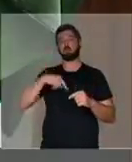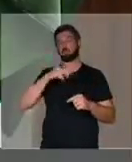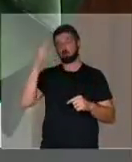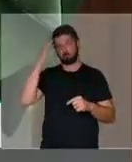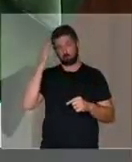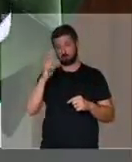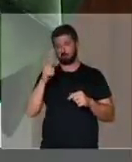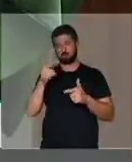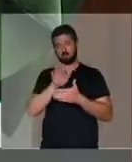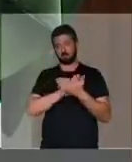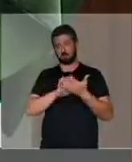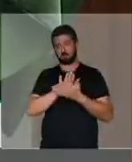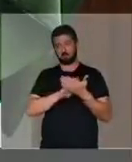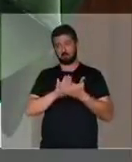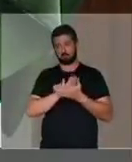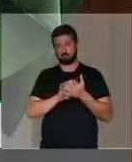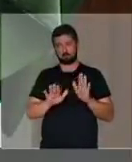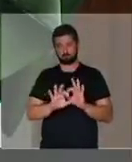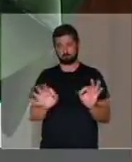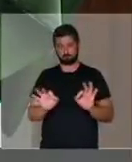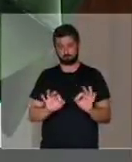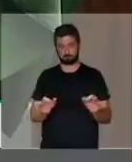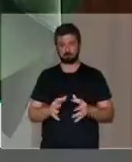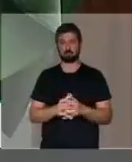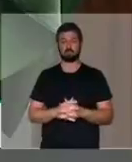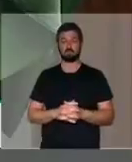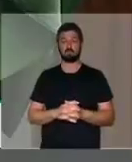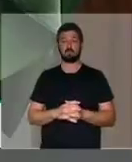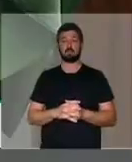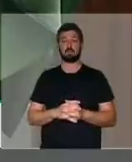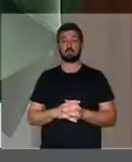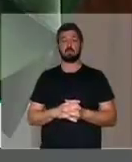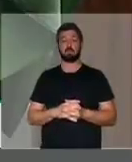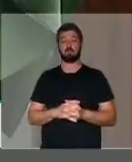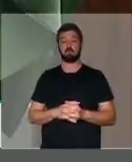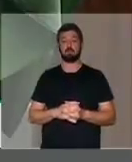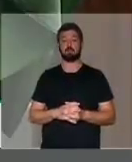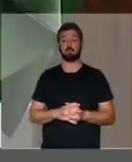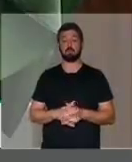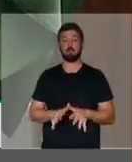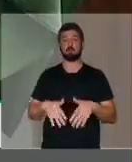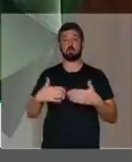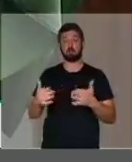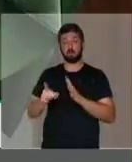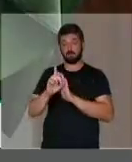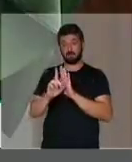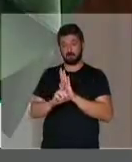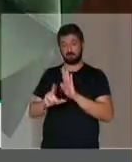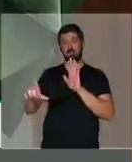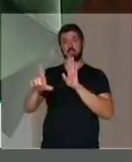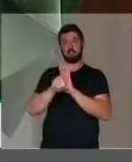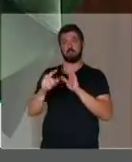não traz grandes prejuízos. Feitas essas considerações, entendo que o decreto de intervenção é dotado de